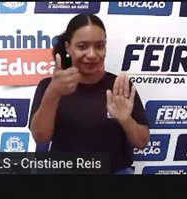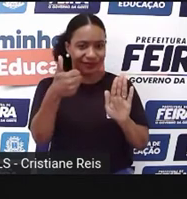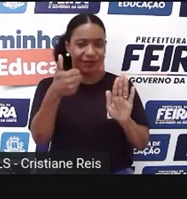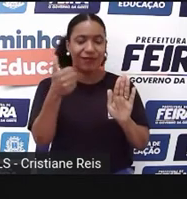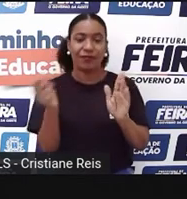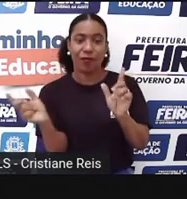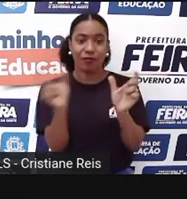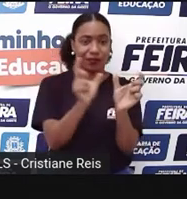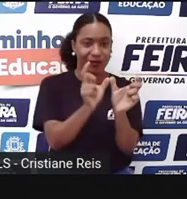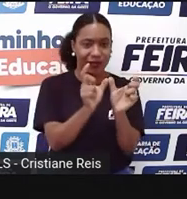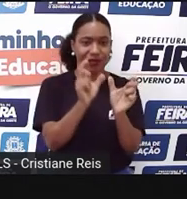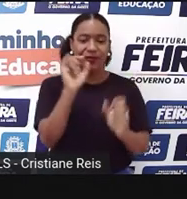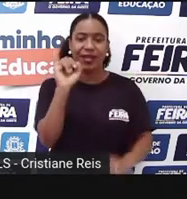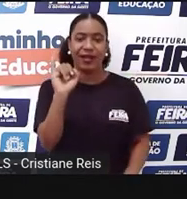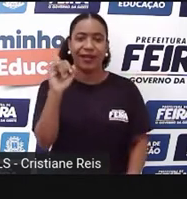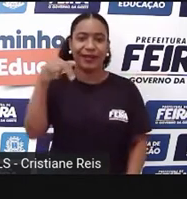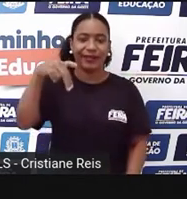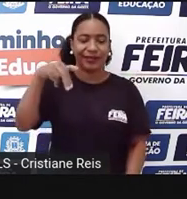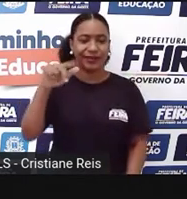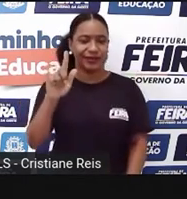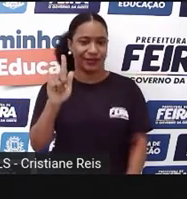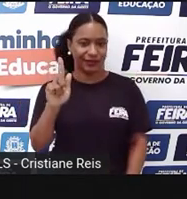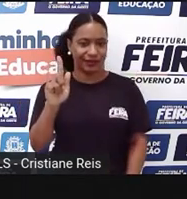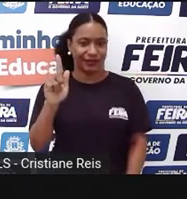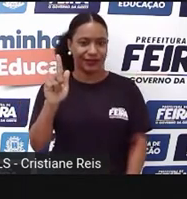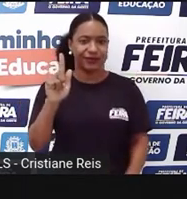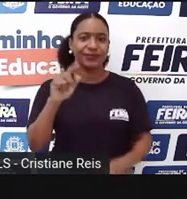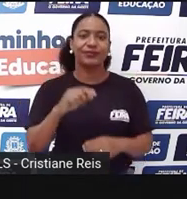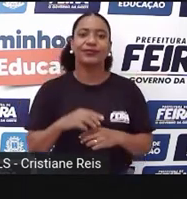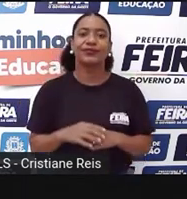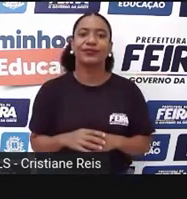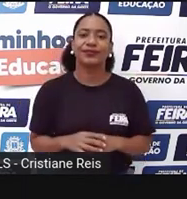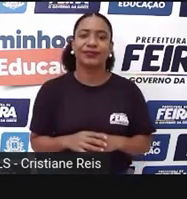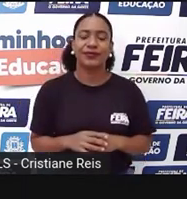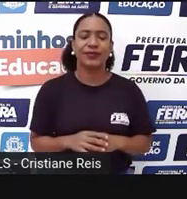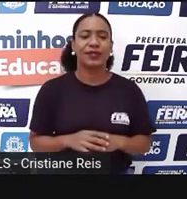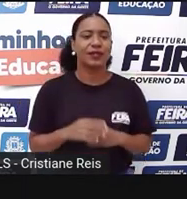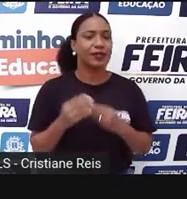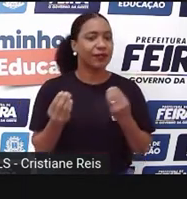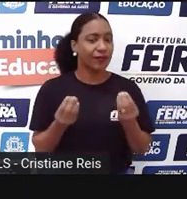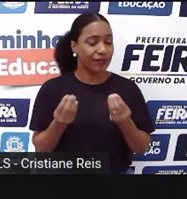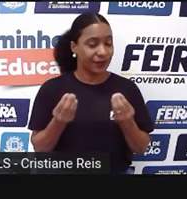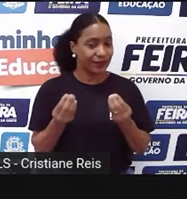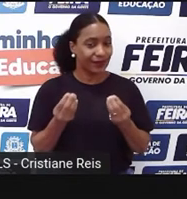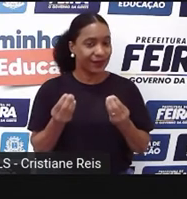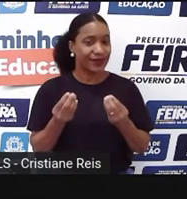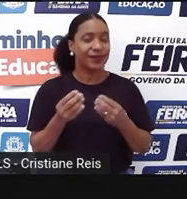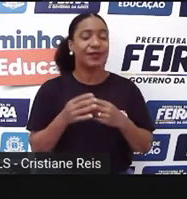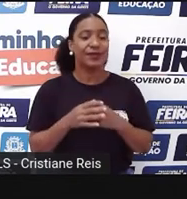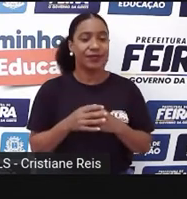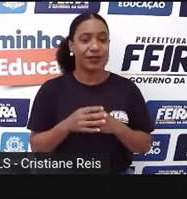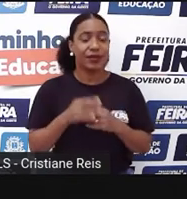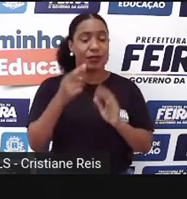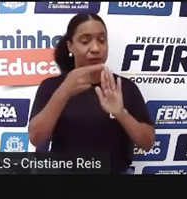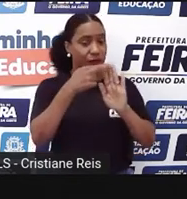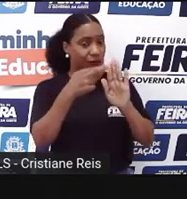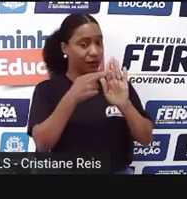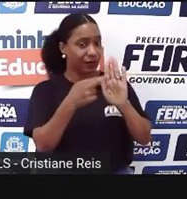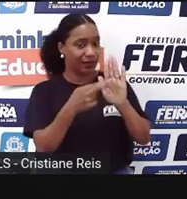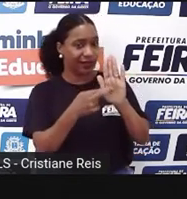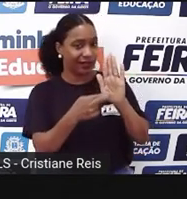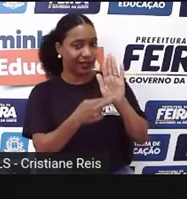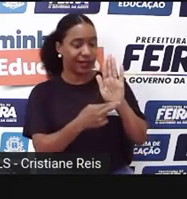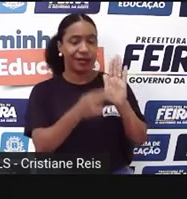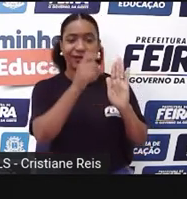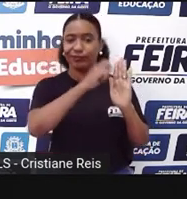ing, o ing. Então, que fenômeno é esse? São as regras ortográficas que nós